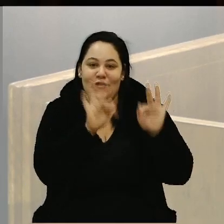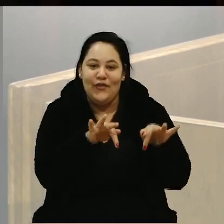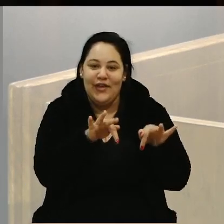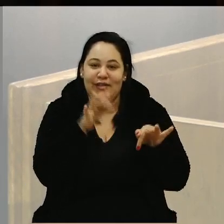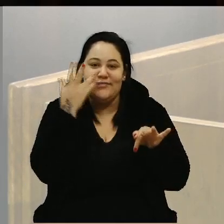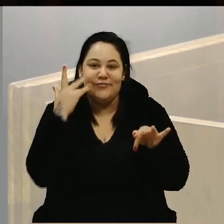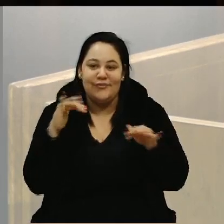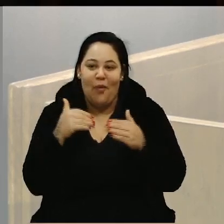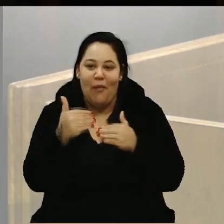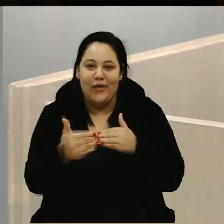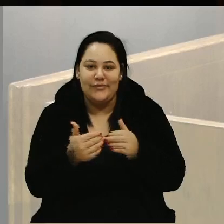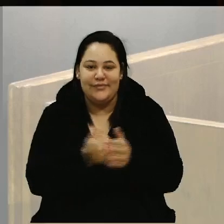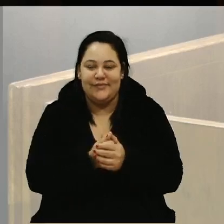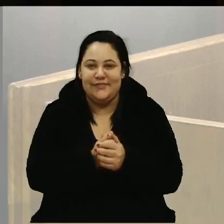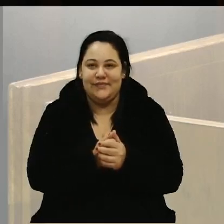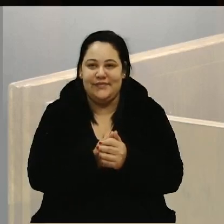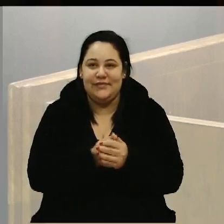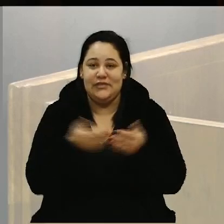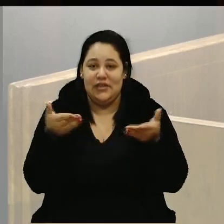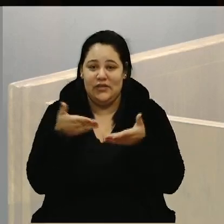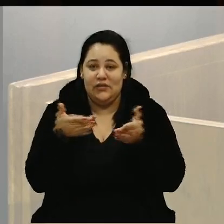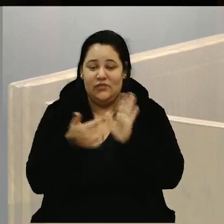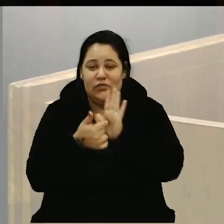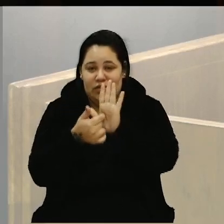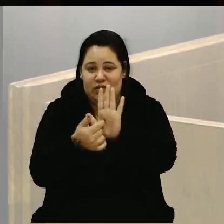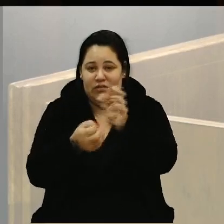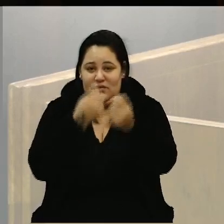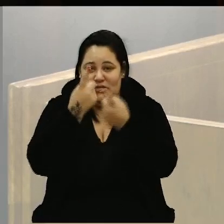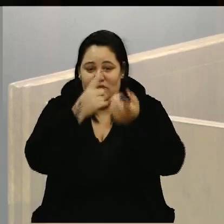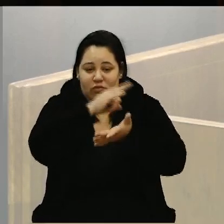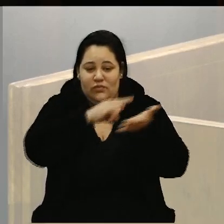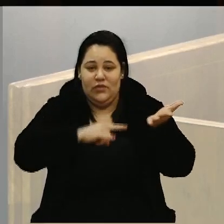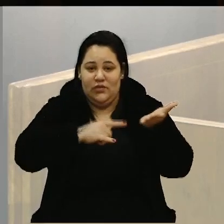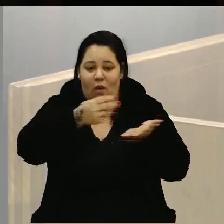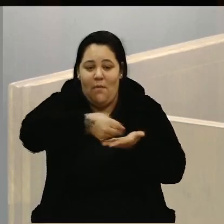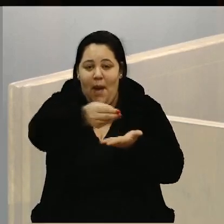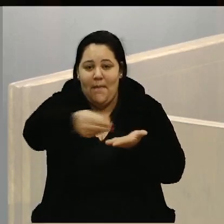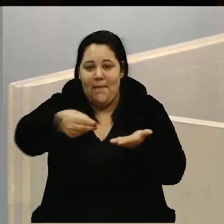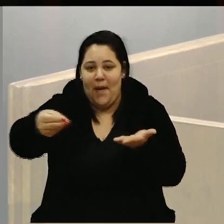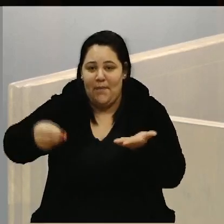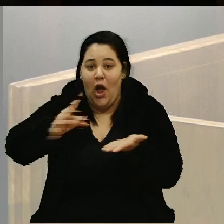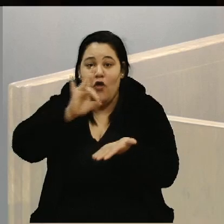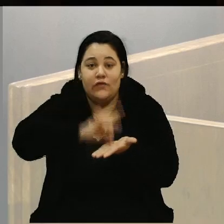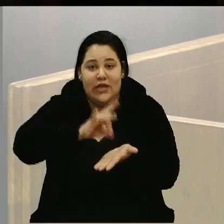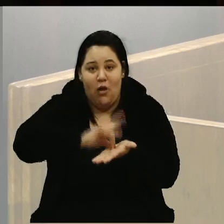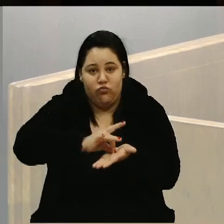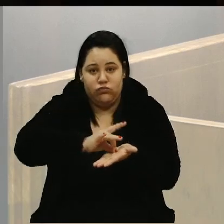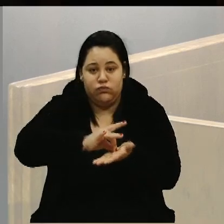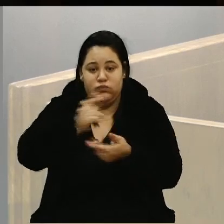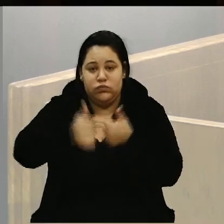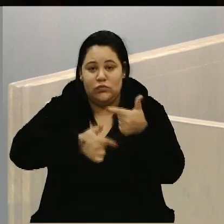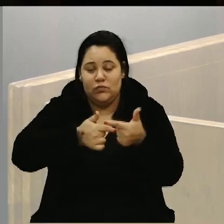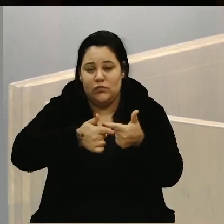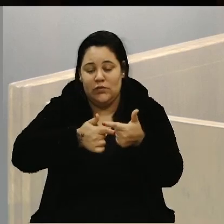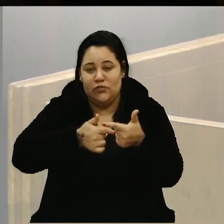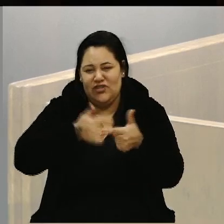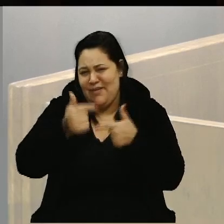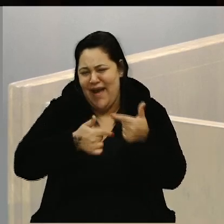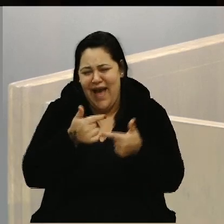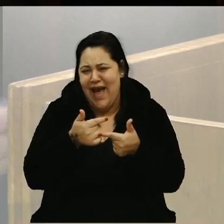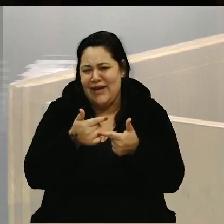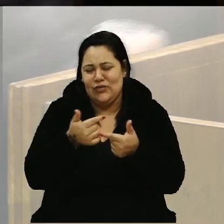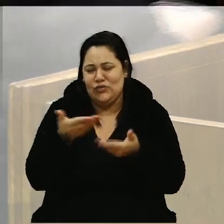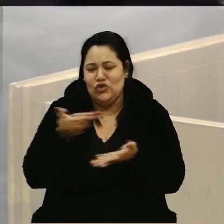dias. E eu trago aqui alguns documentos para compartilhar com todos vocês, documentos oficiais, trocas de e-mails, documento do governo